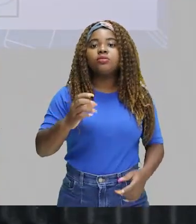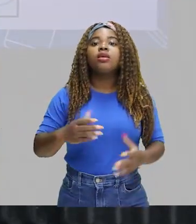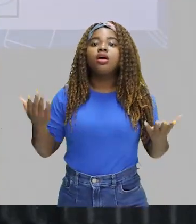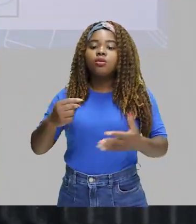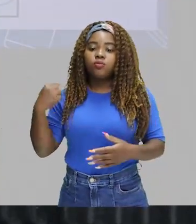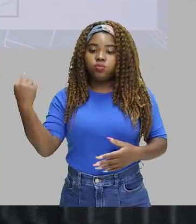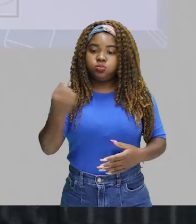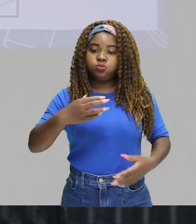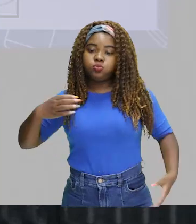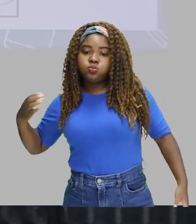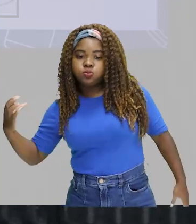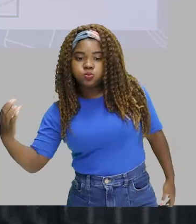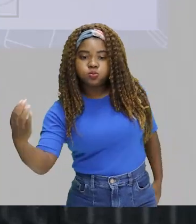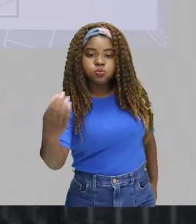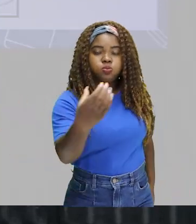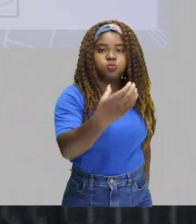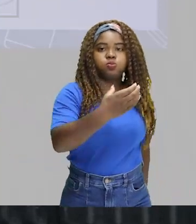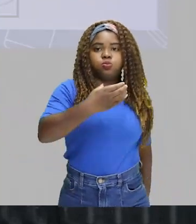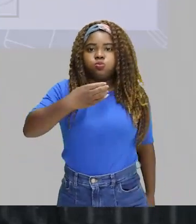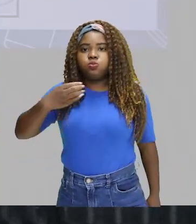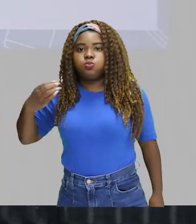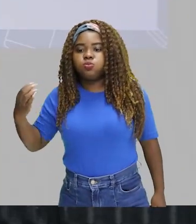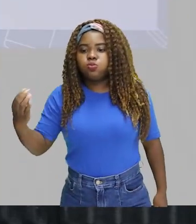o lançamento desse disco.